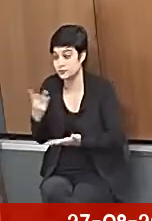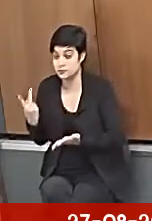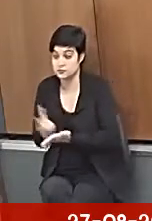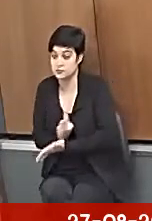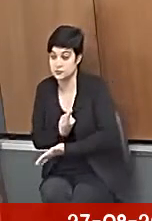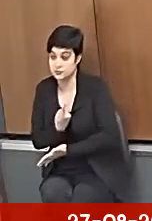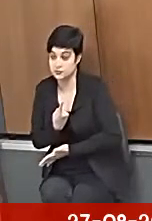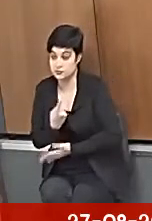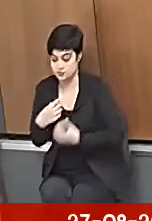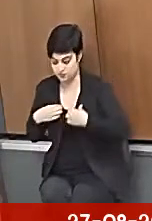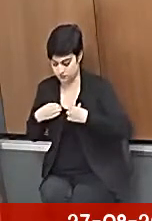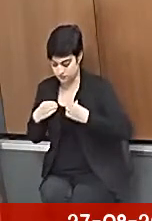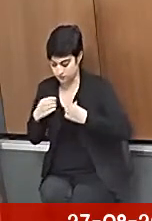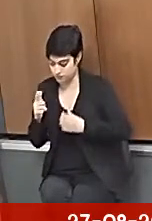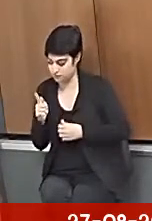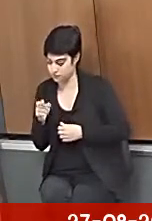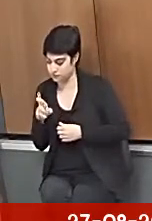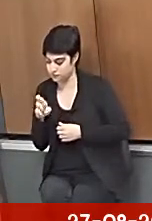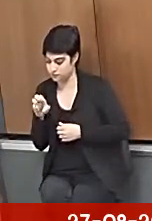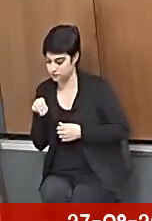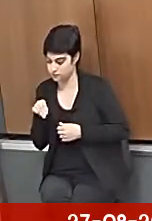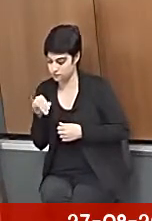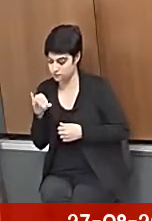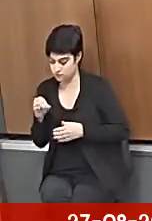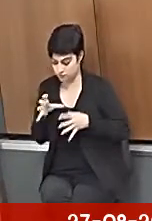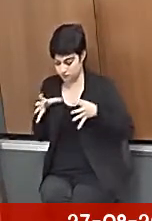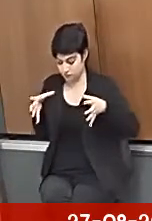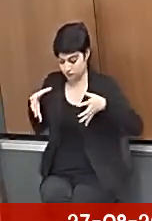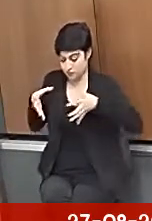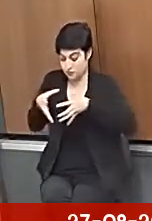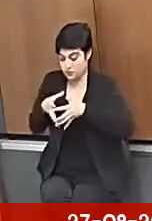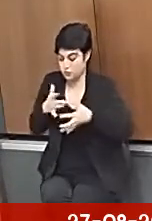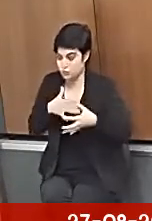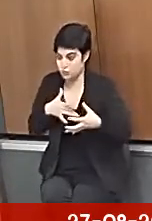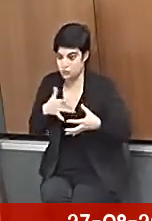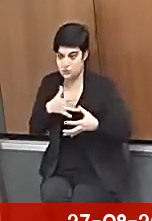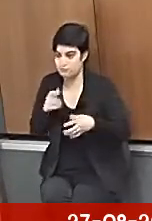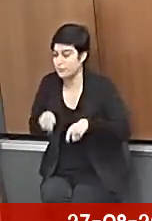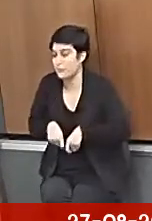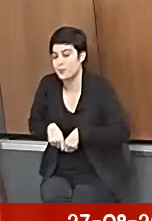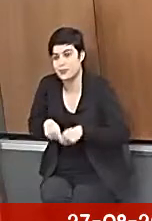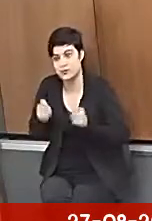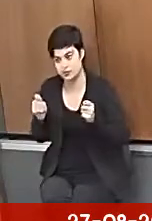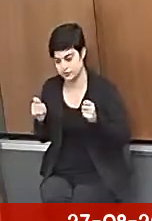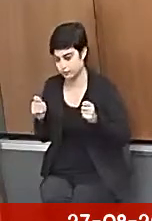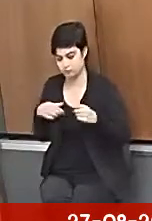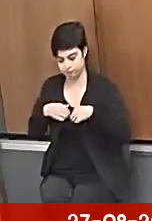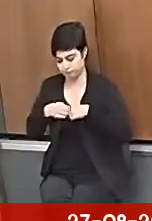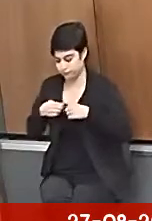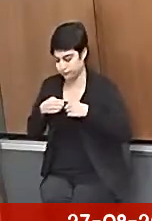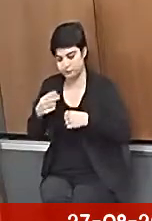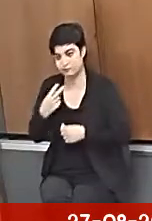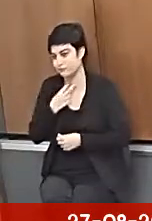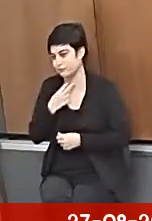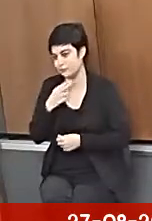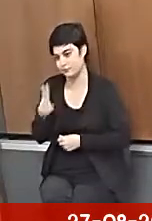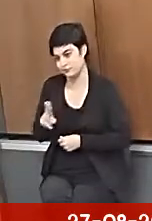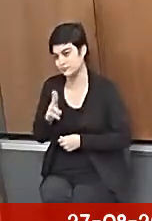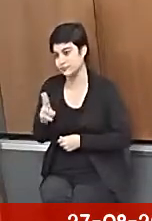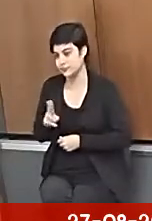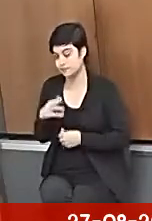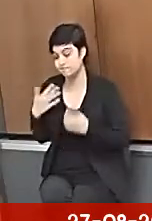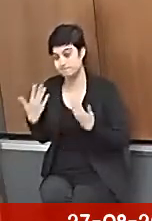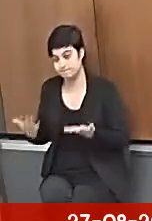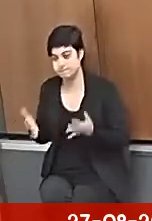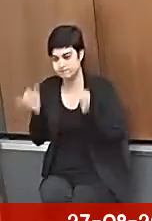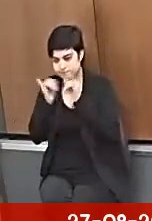uniformizado com a camisa do grêmio é torcedor gremista então é isso é um um aviso um recado eu